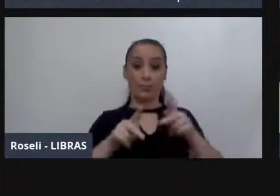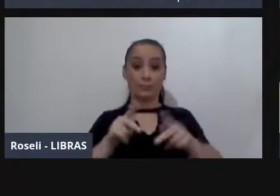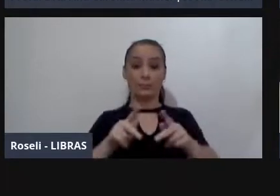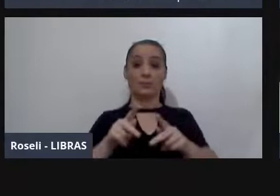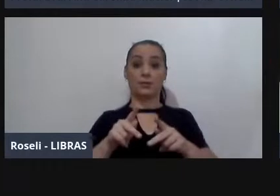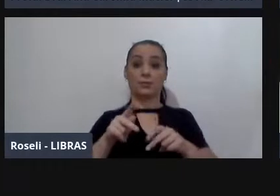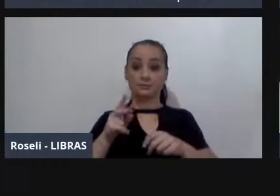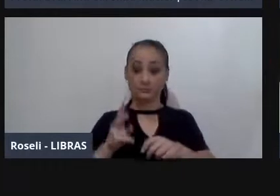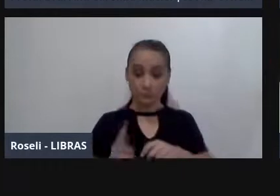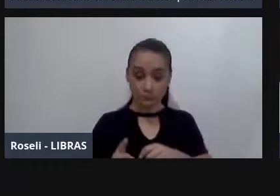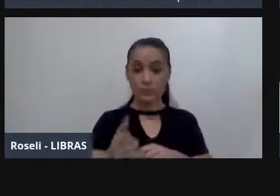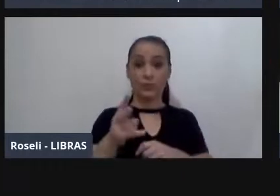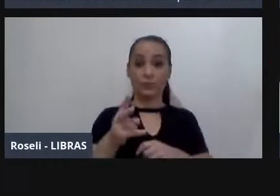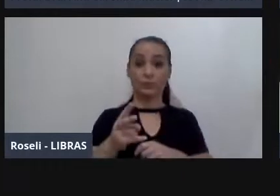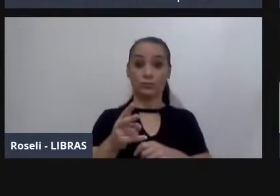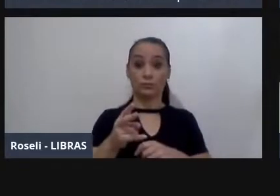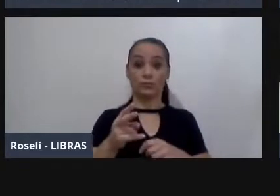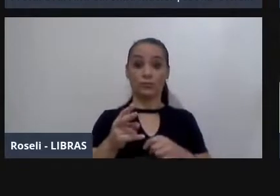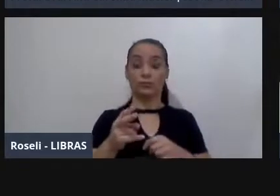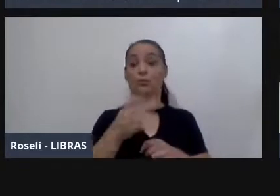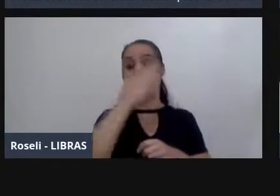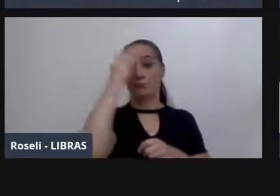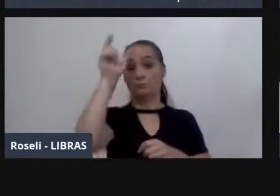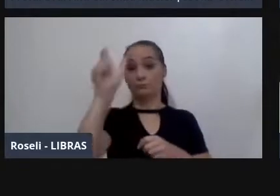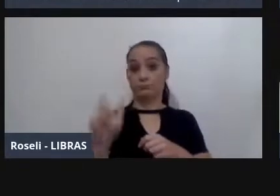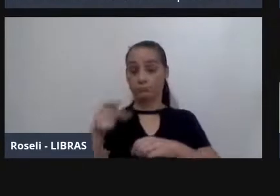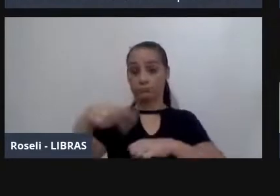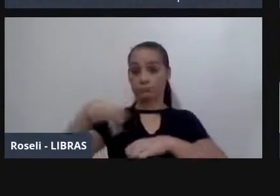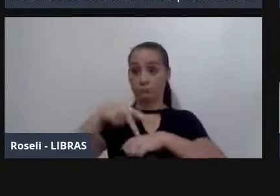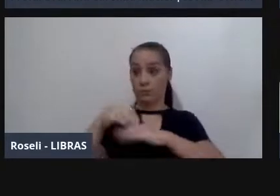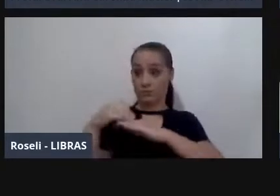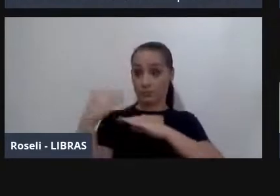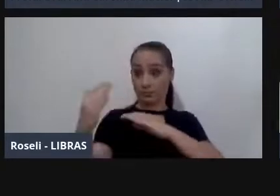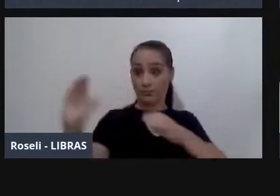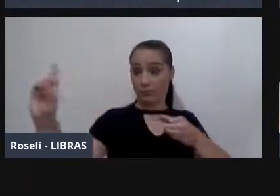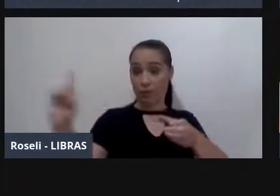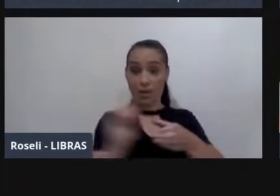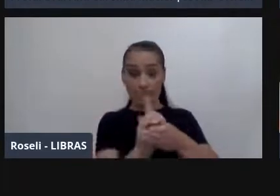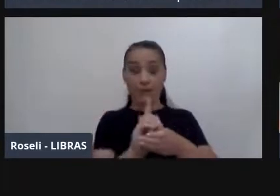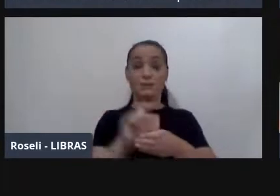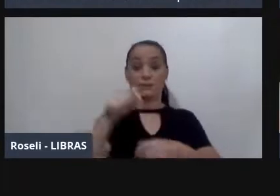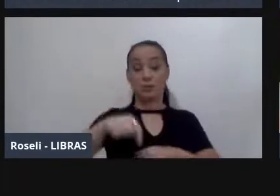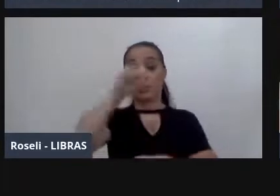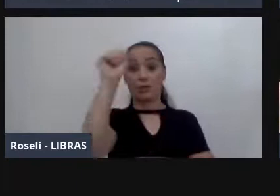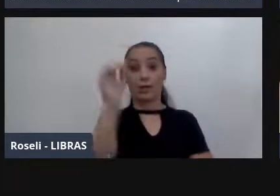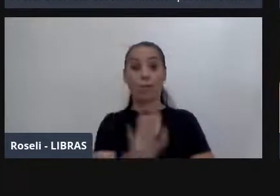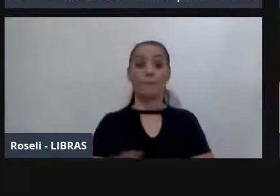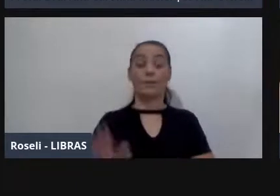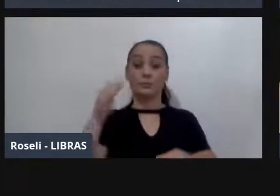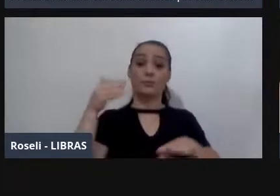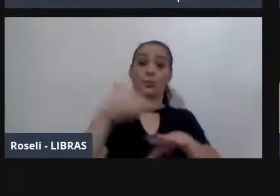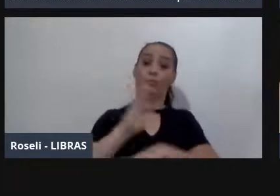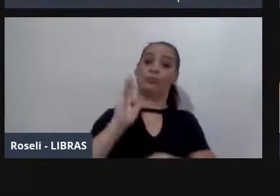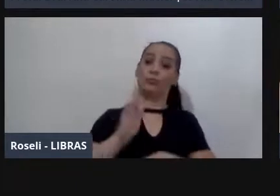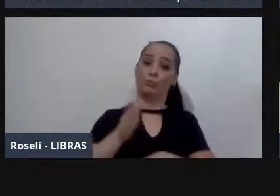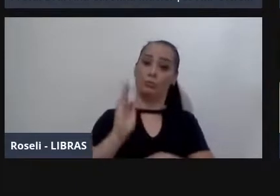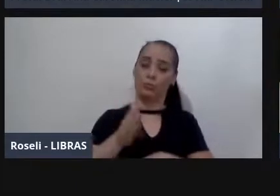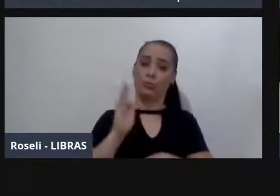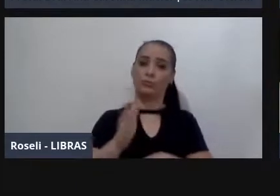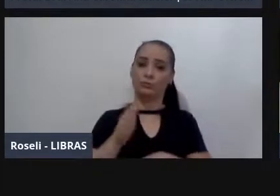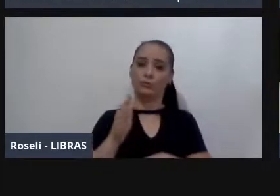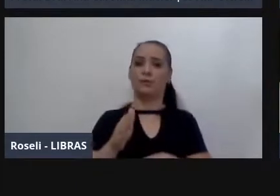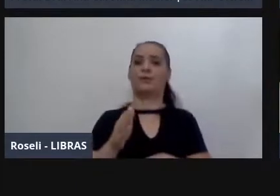a imigração, ao mesmo tempo, e nós, no Brasil, eu já falei isso em outras ocasiões, já entramos na curva